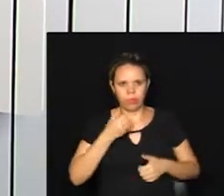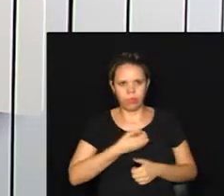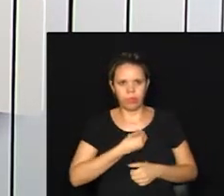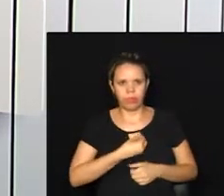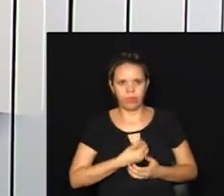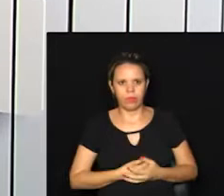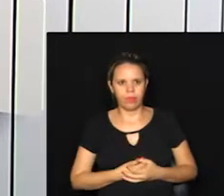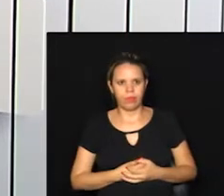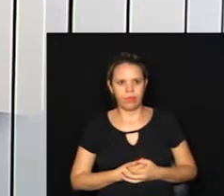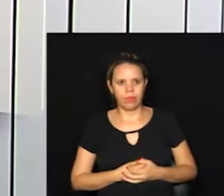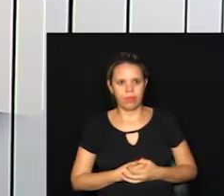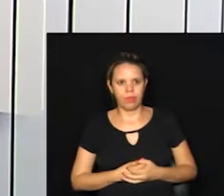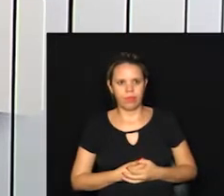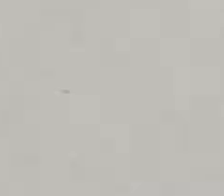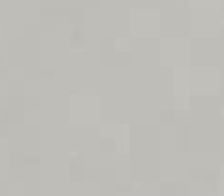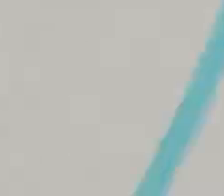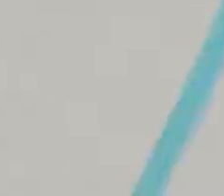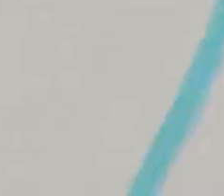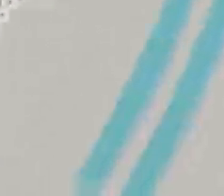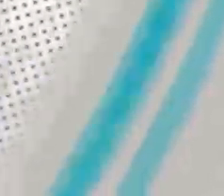idade.